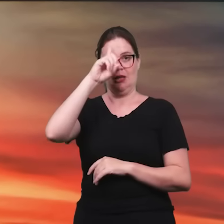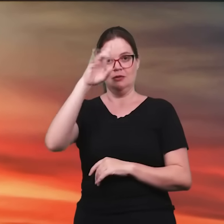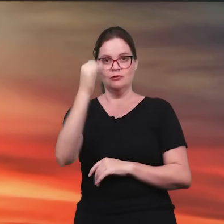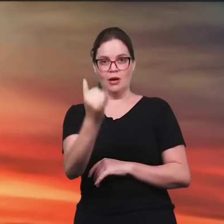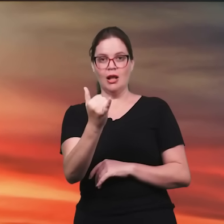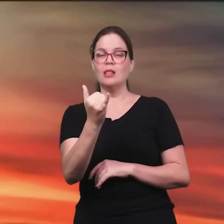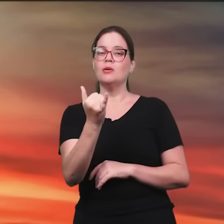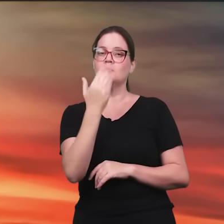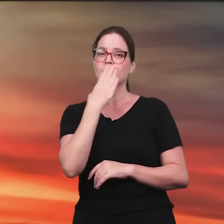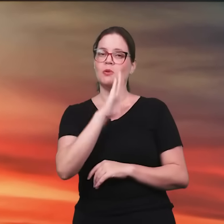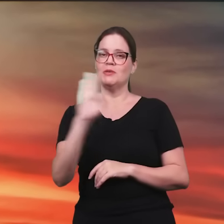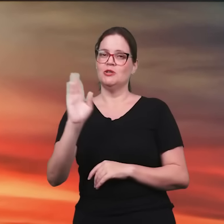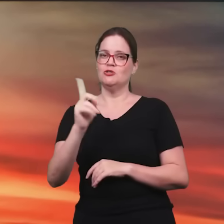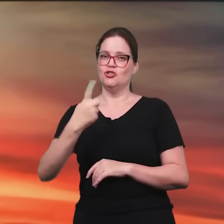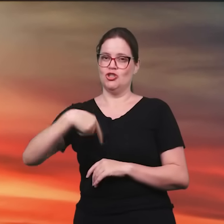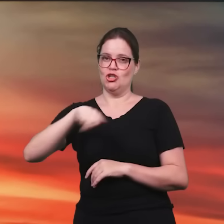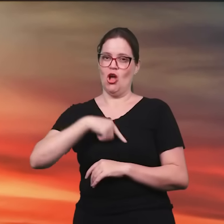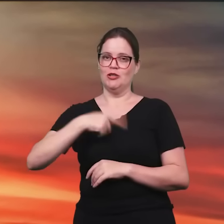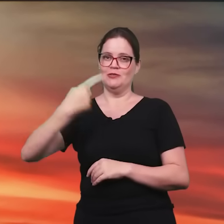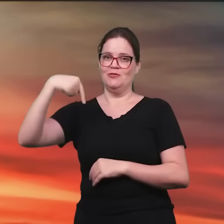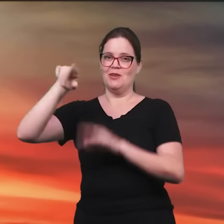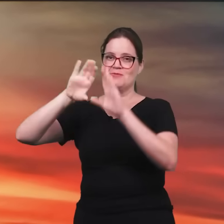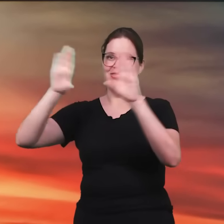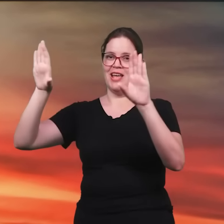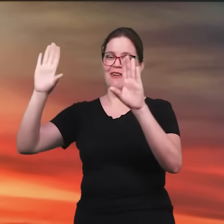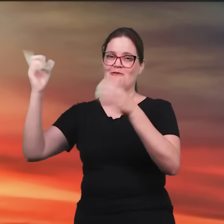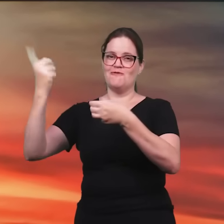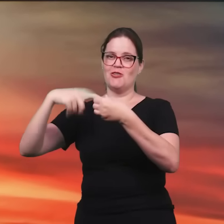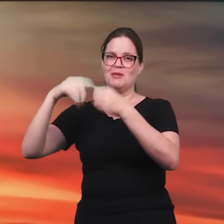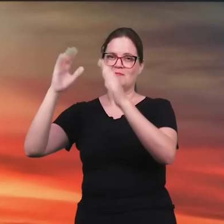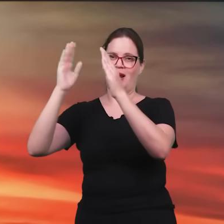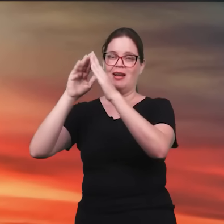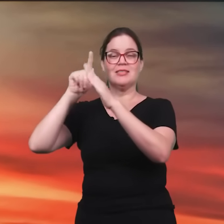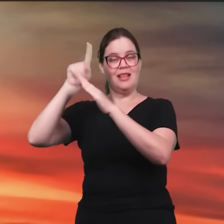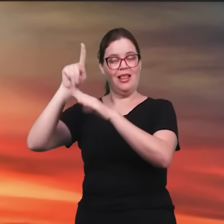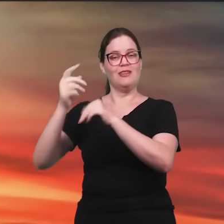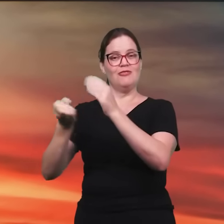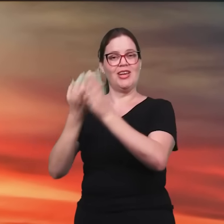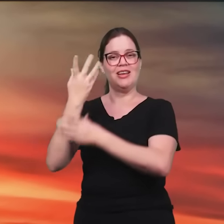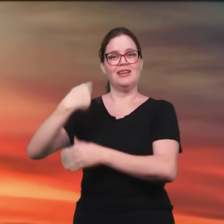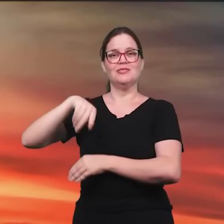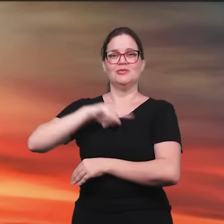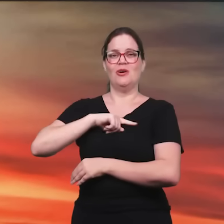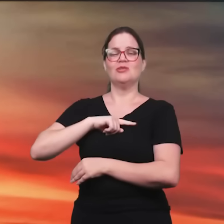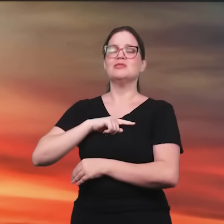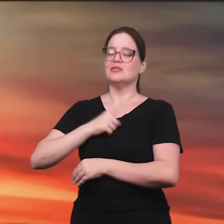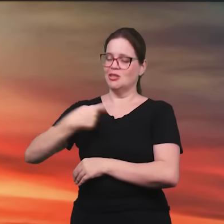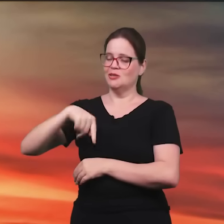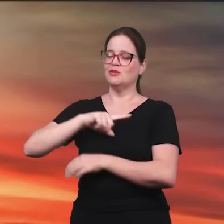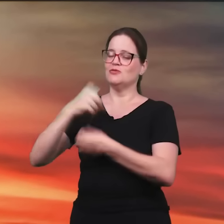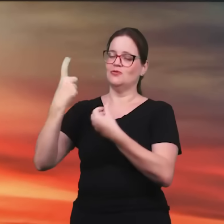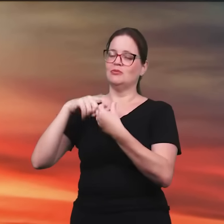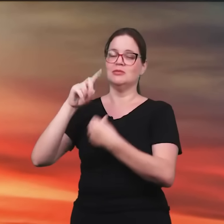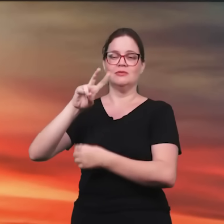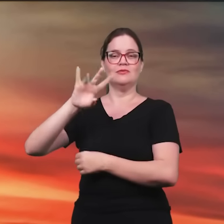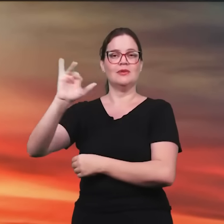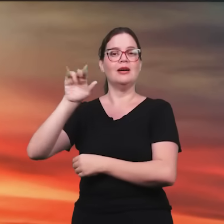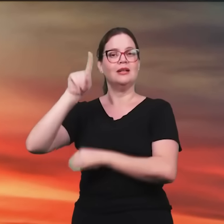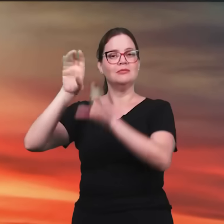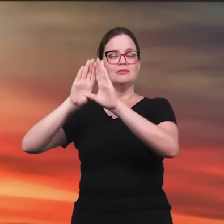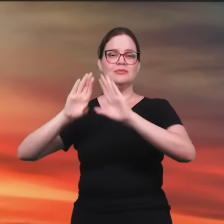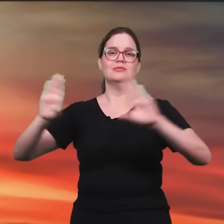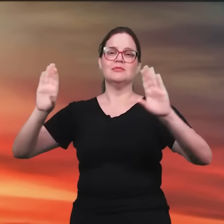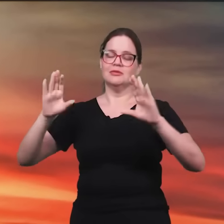nós voltaríamos para Jerusalém. De lá que nós somos gerados. É para lá que nós voltaremos. É para lá que